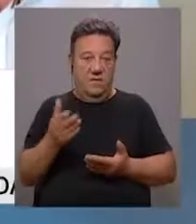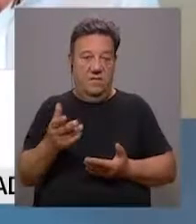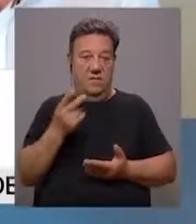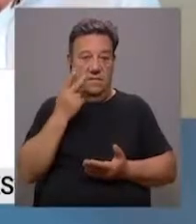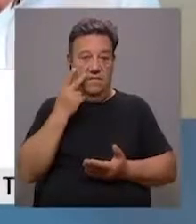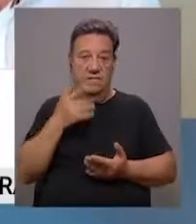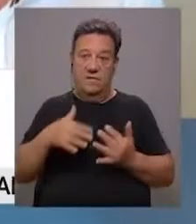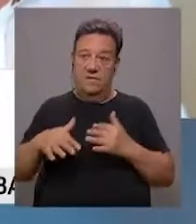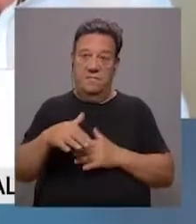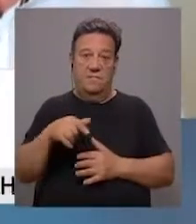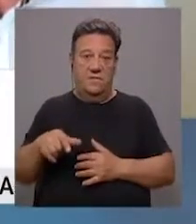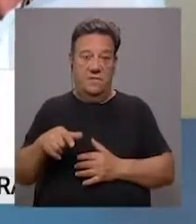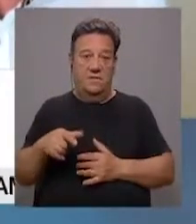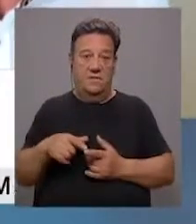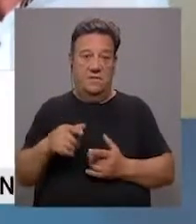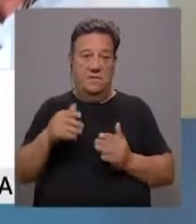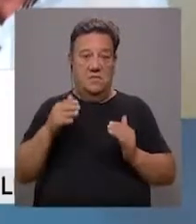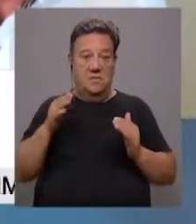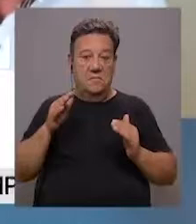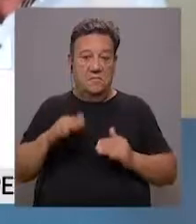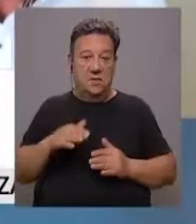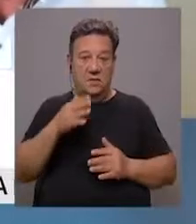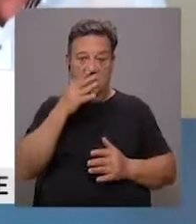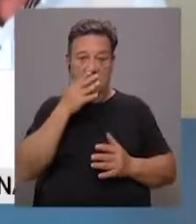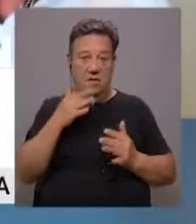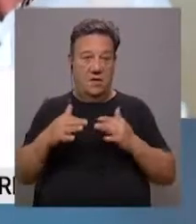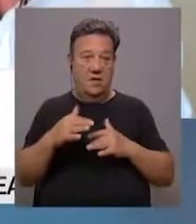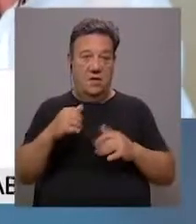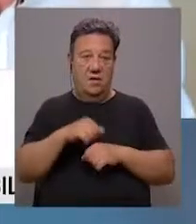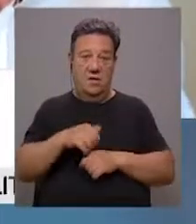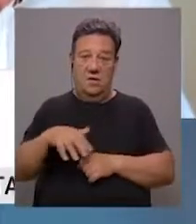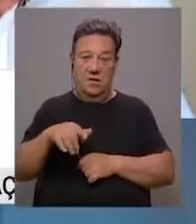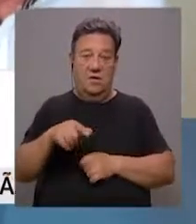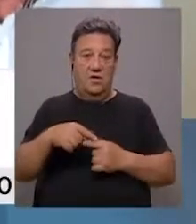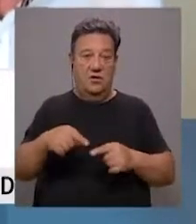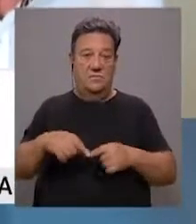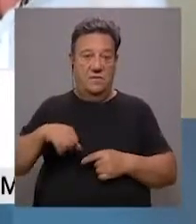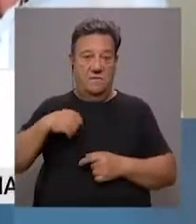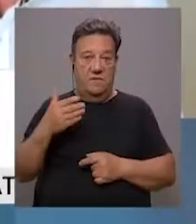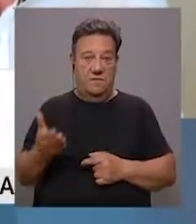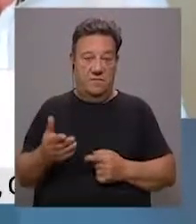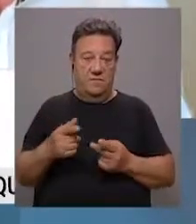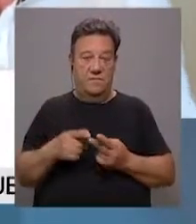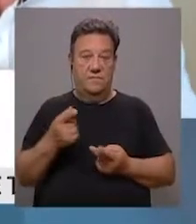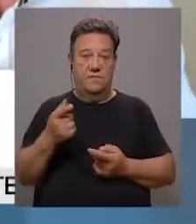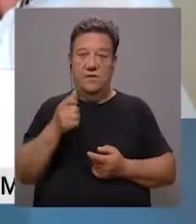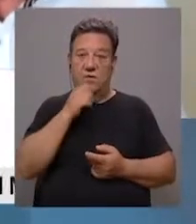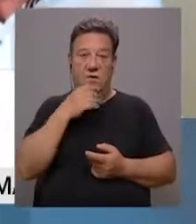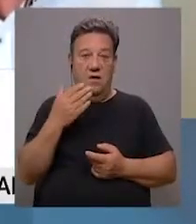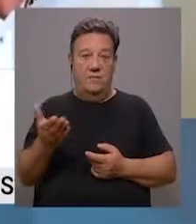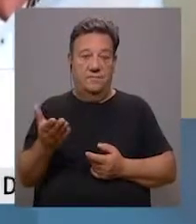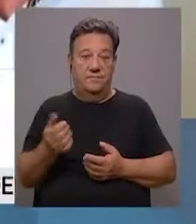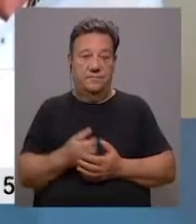viver num ambiente de menor densidade urbana, com espaços verdes, com possibilidade